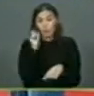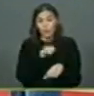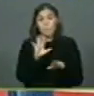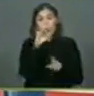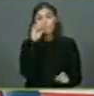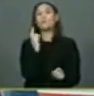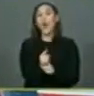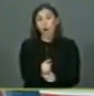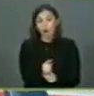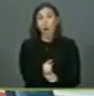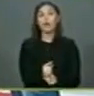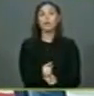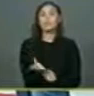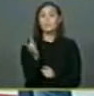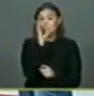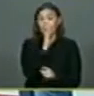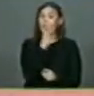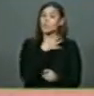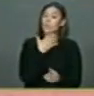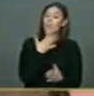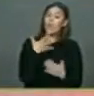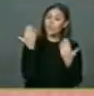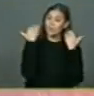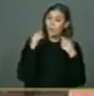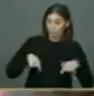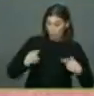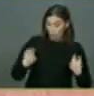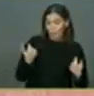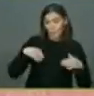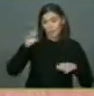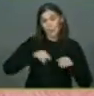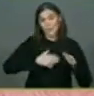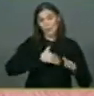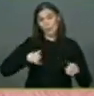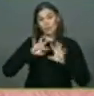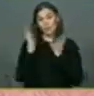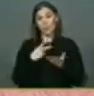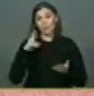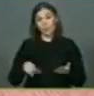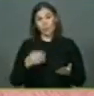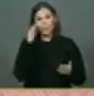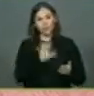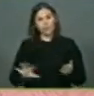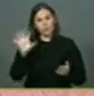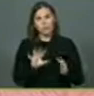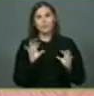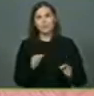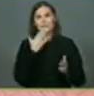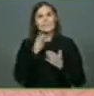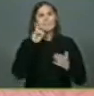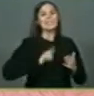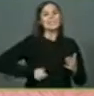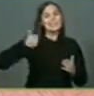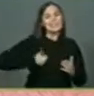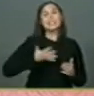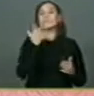também, se tivermos diretrizes de termos, não só nós próprios, mas a saúde em Portugal ser e dar prioridade aos